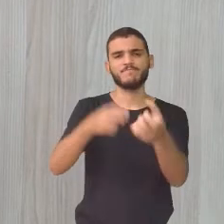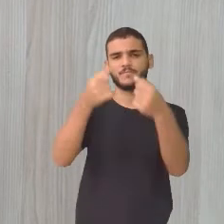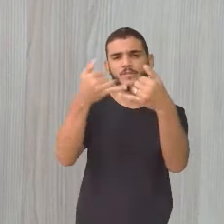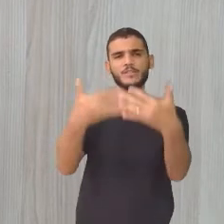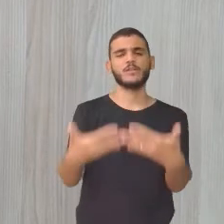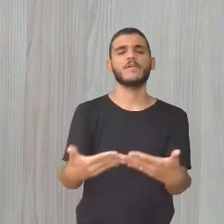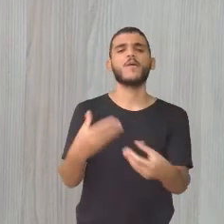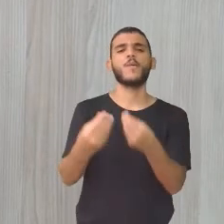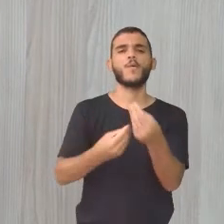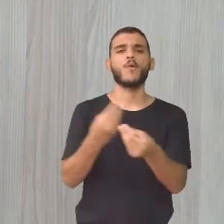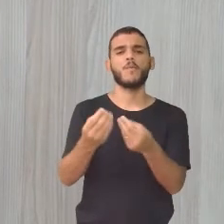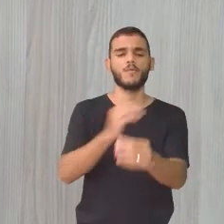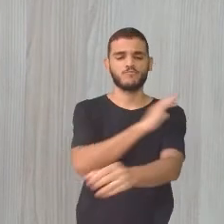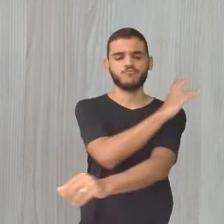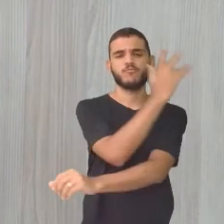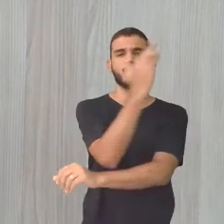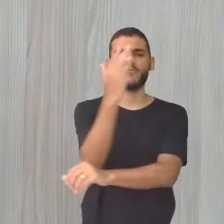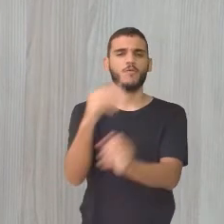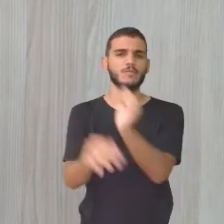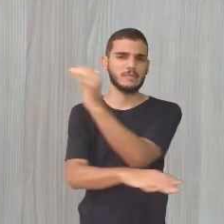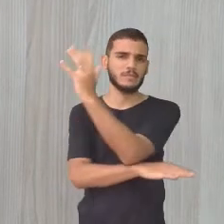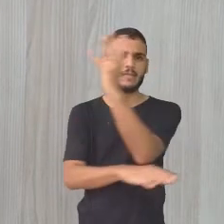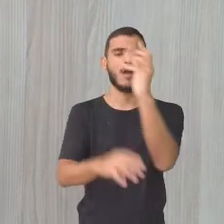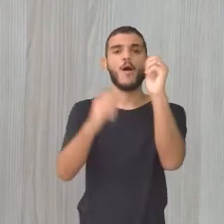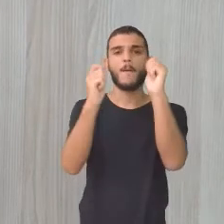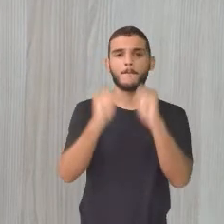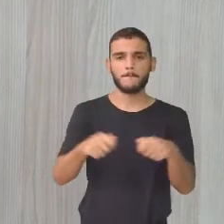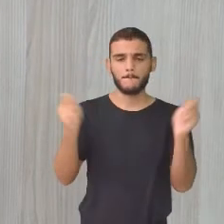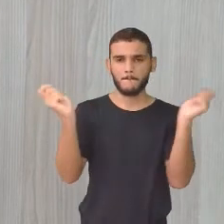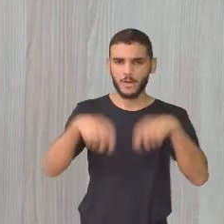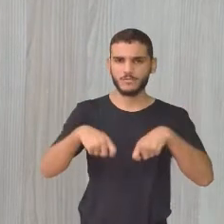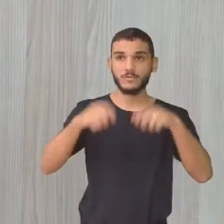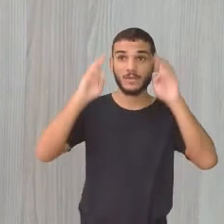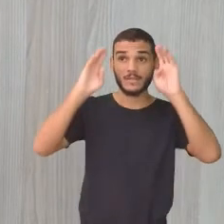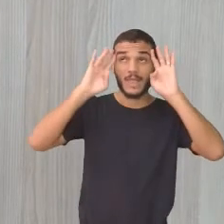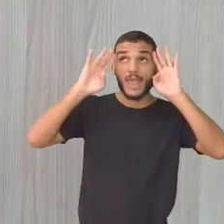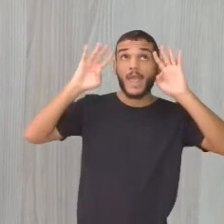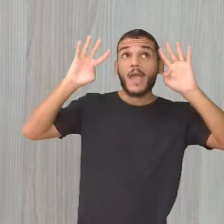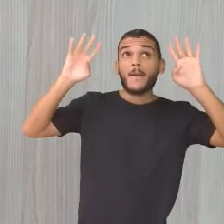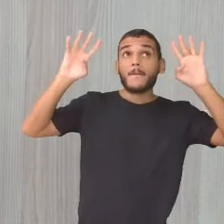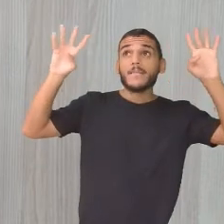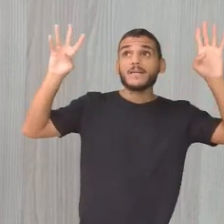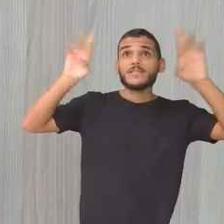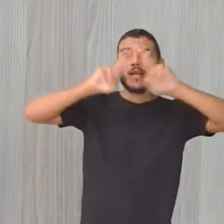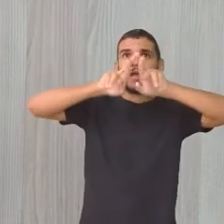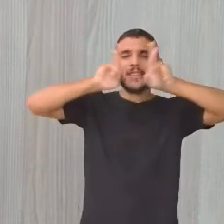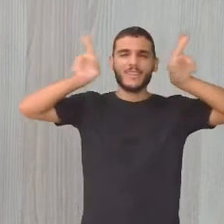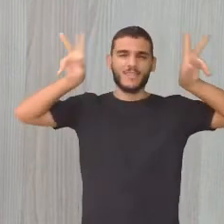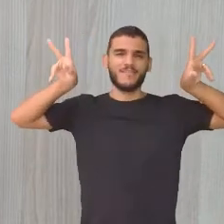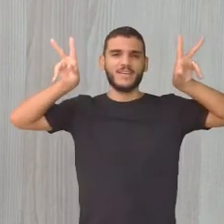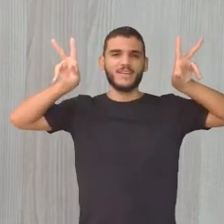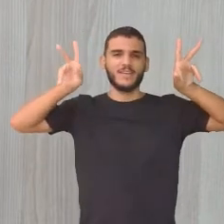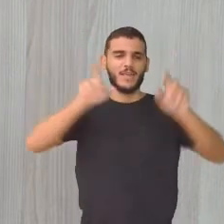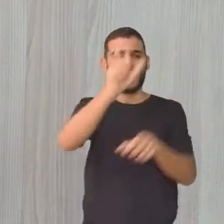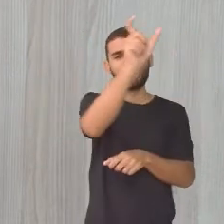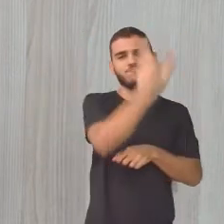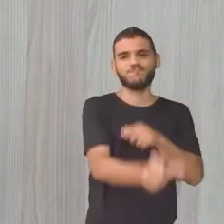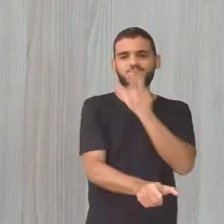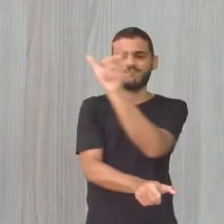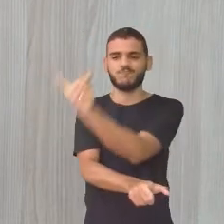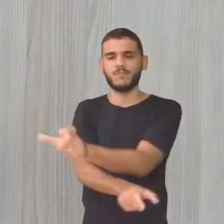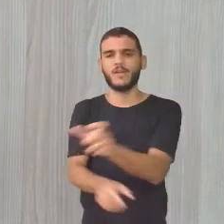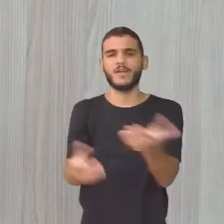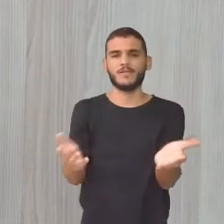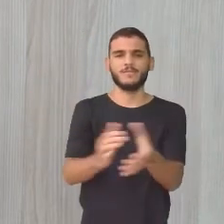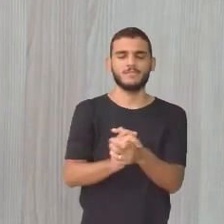pode imaginar uma floresta de outro Verdade. jeito. Então, a gente ainda tem diferentes versões daquele mesmo livro, dependendo de quem